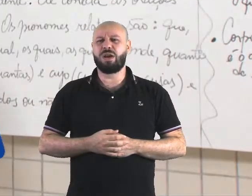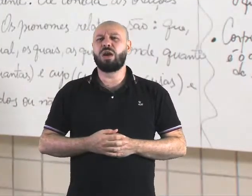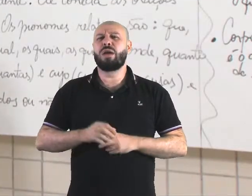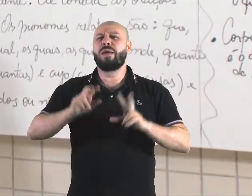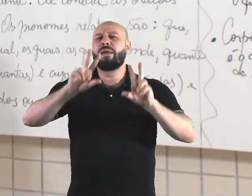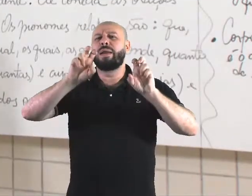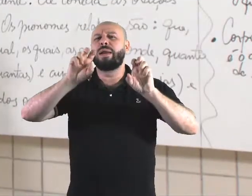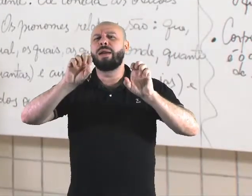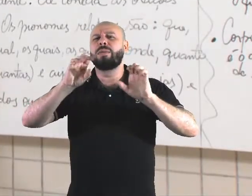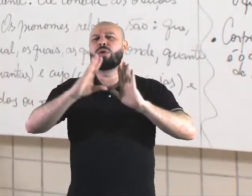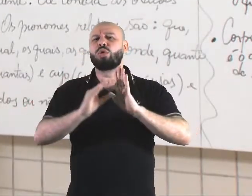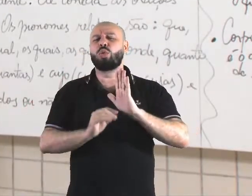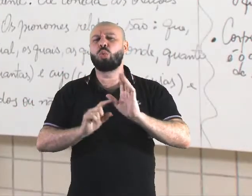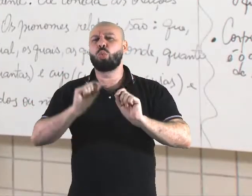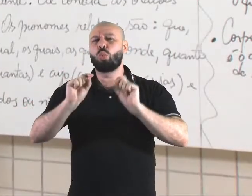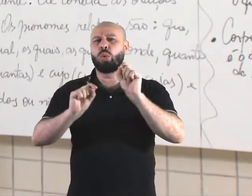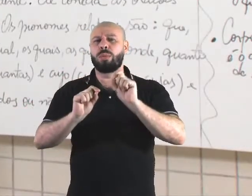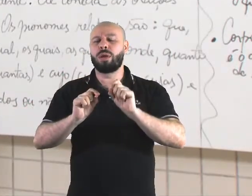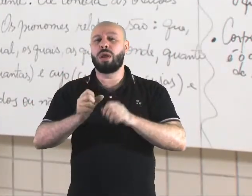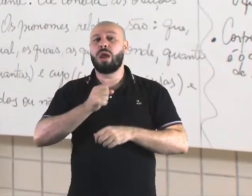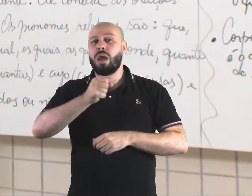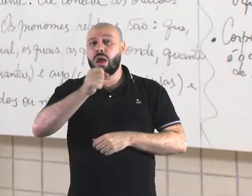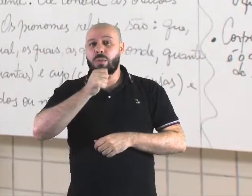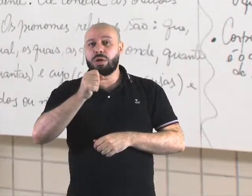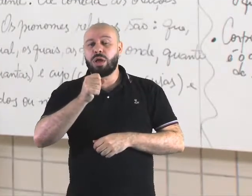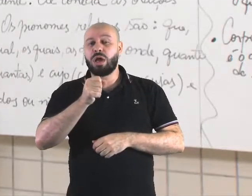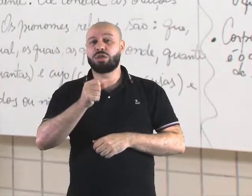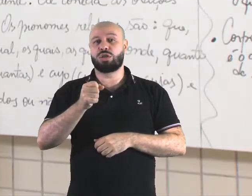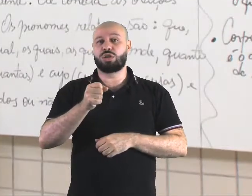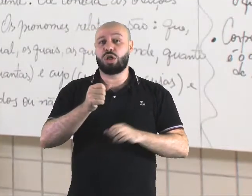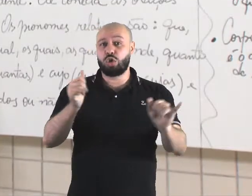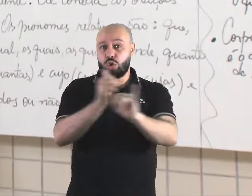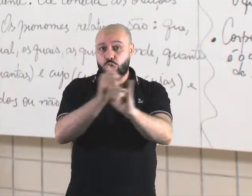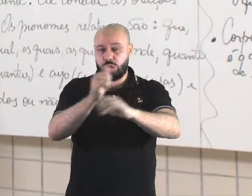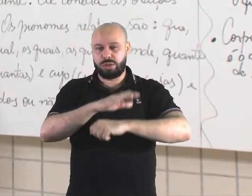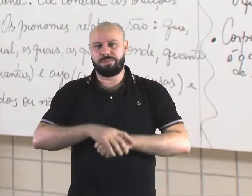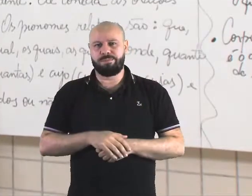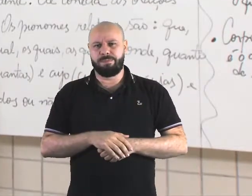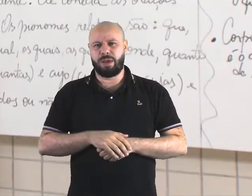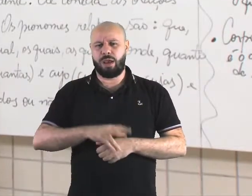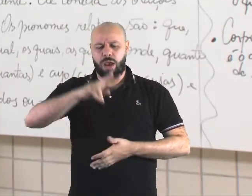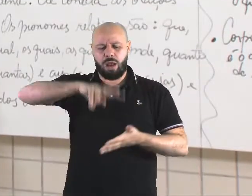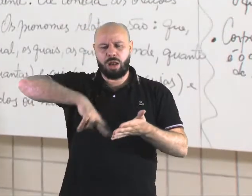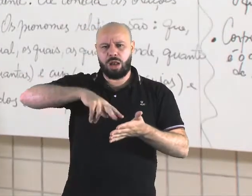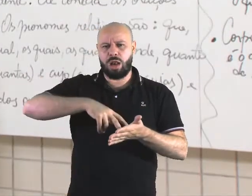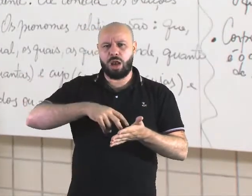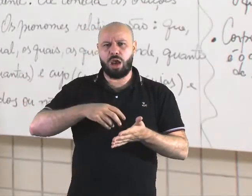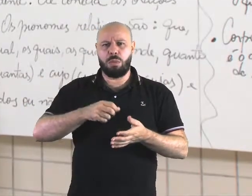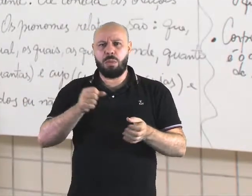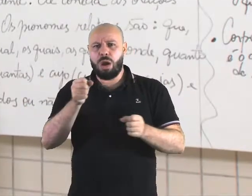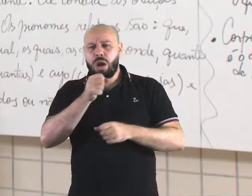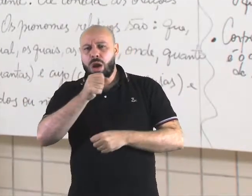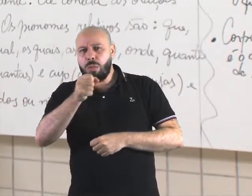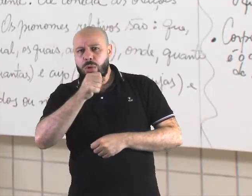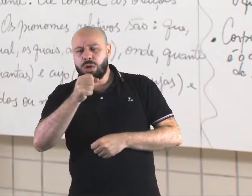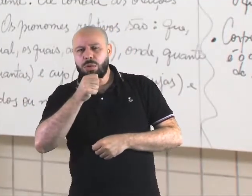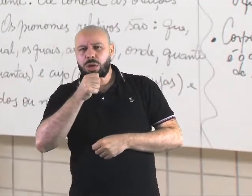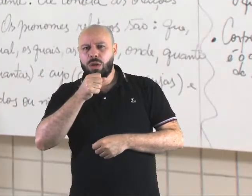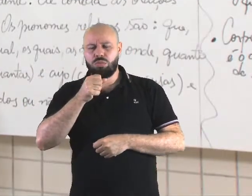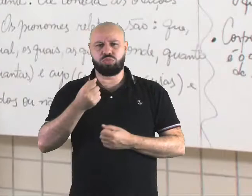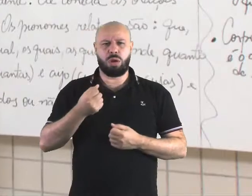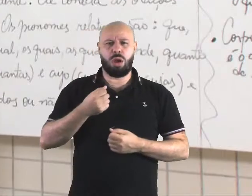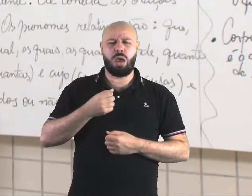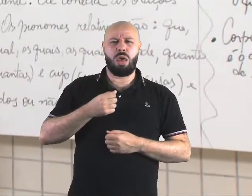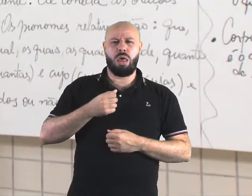trabalhar nessa aula de hoje? Nós vamos trabalhar reportagem e notícia, vamos ler uma reportagem, fazer análise